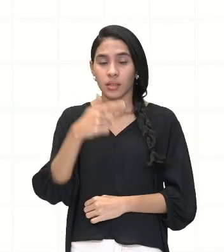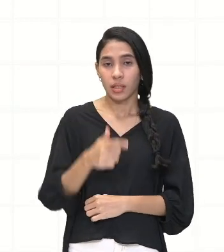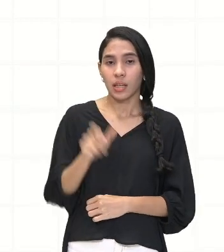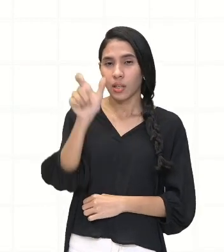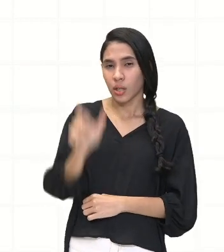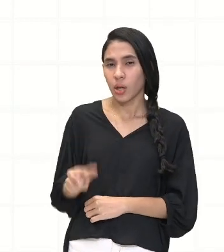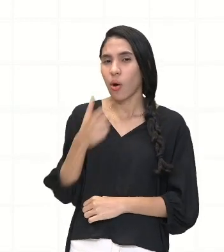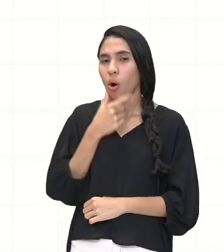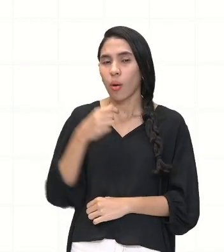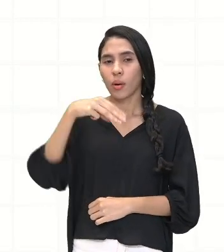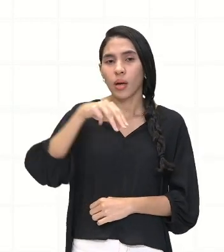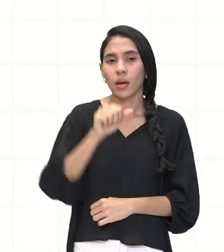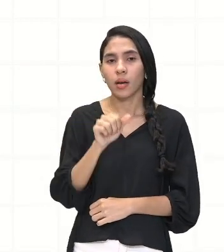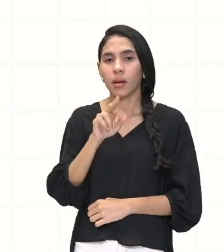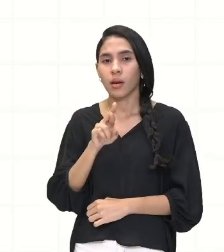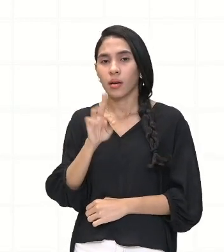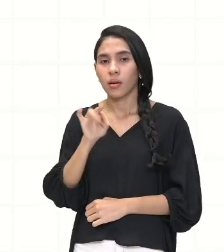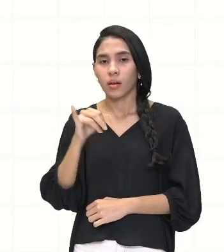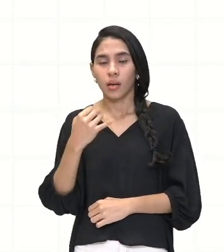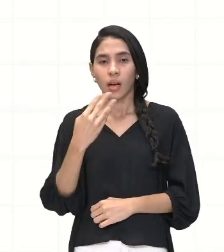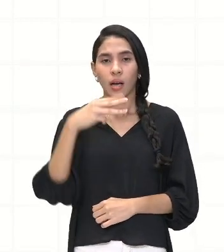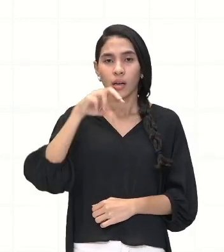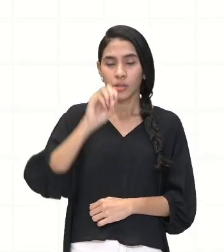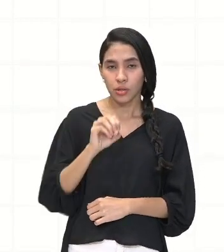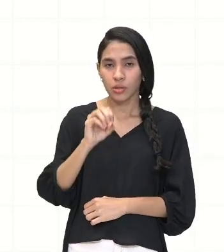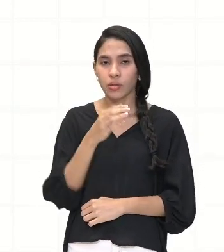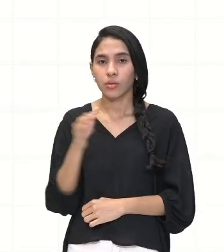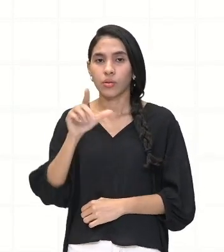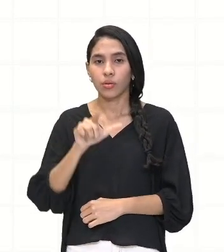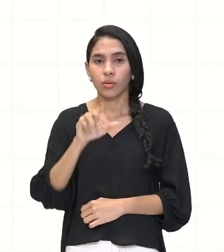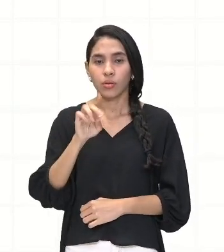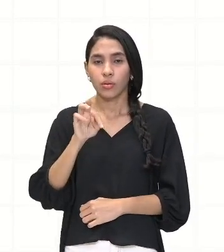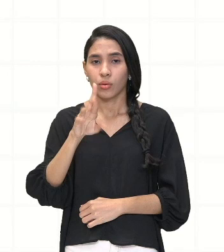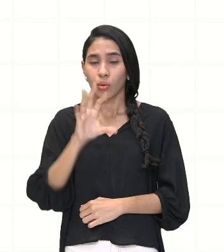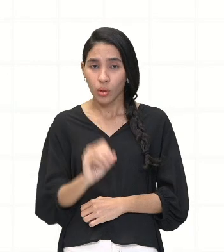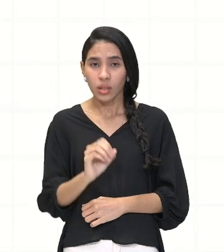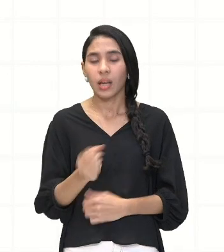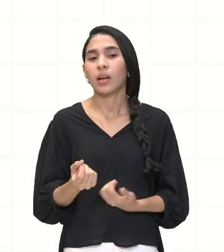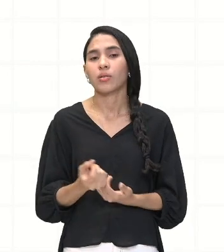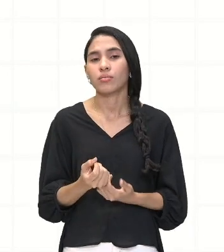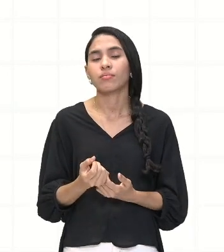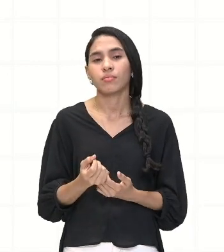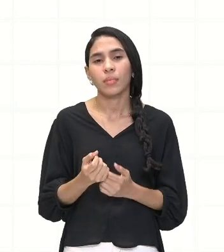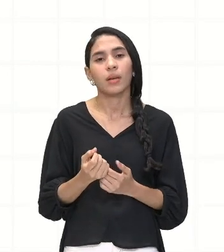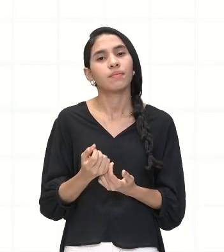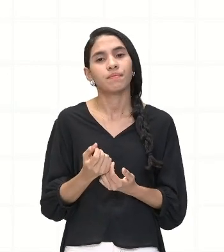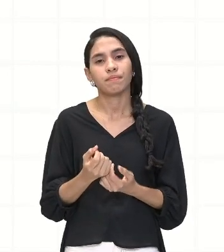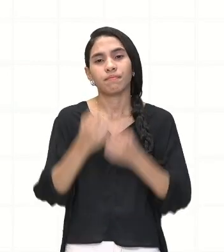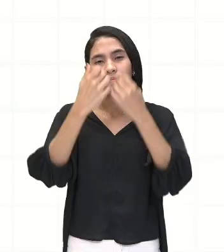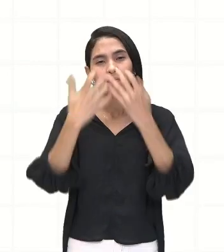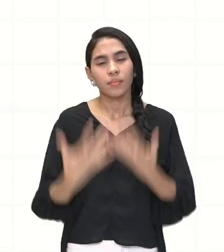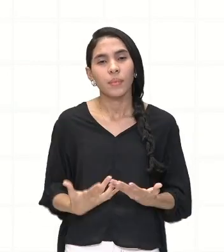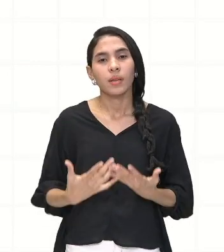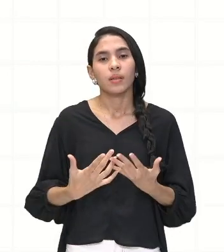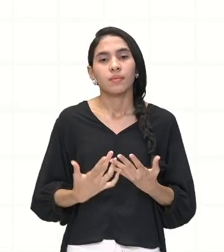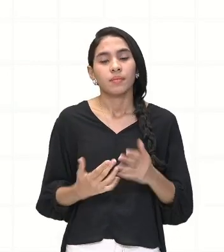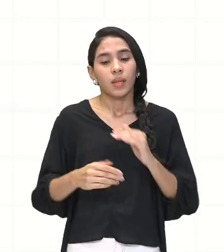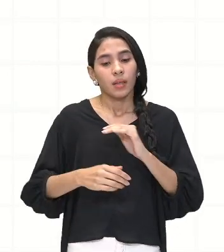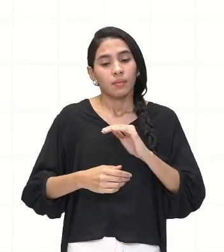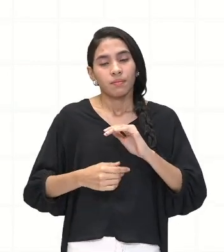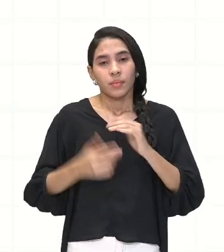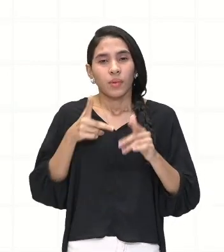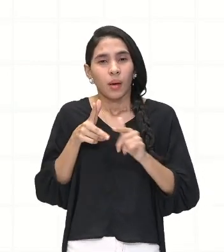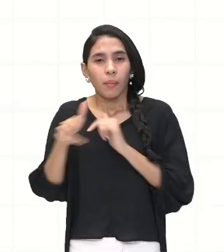Martinho Lutero, na Alemanha, vai pregar suas 95 teses e vai romper com a igreja. Ele